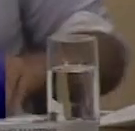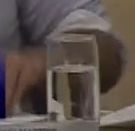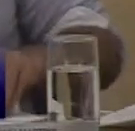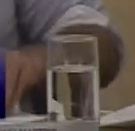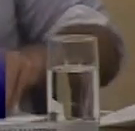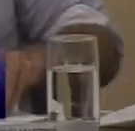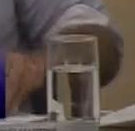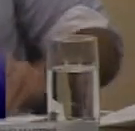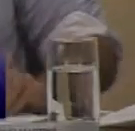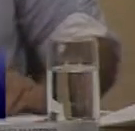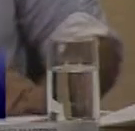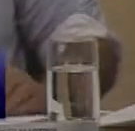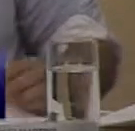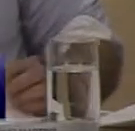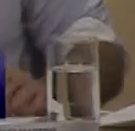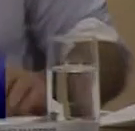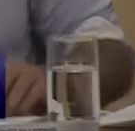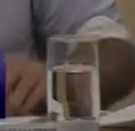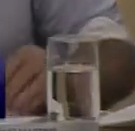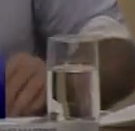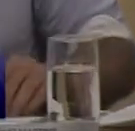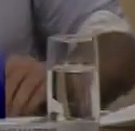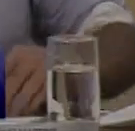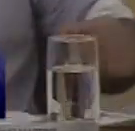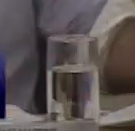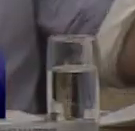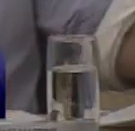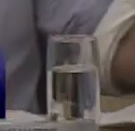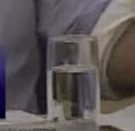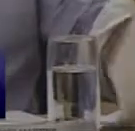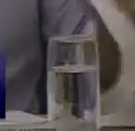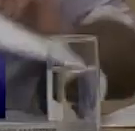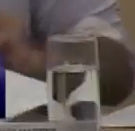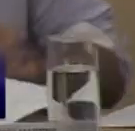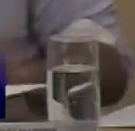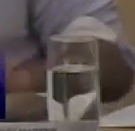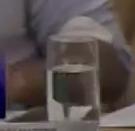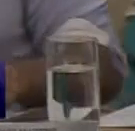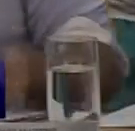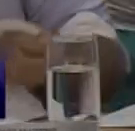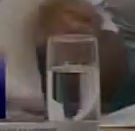com uma outra rua a ser nominada.